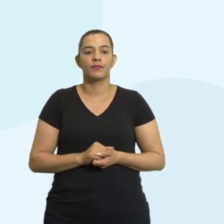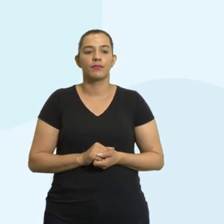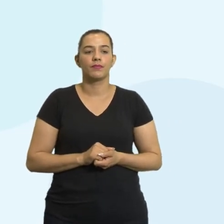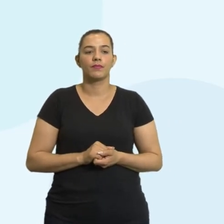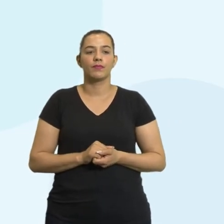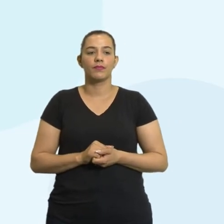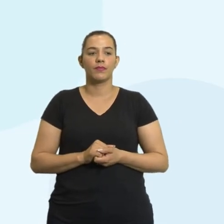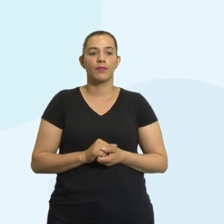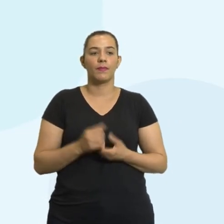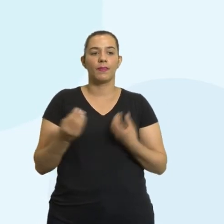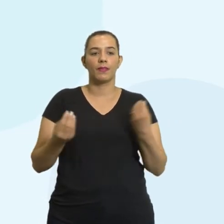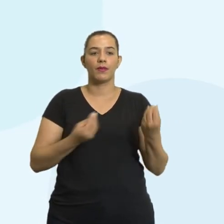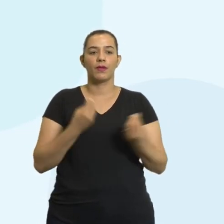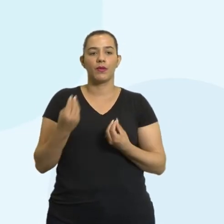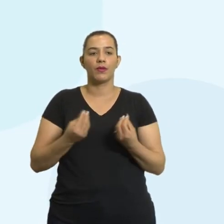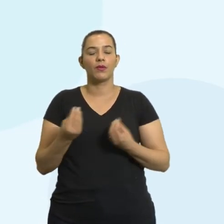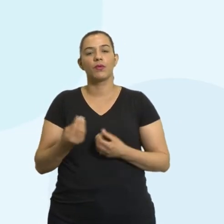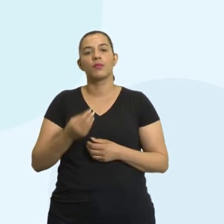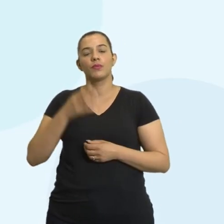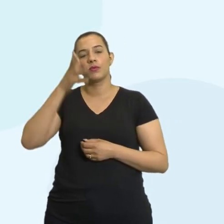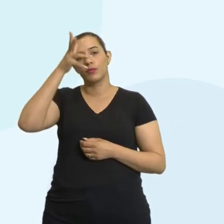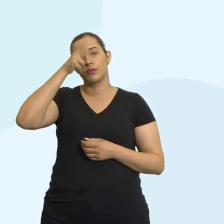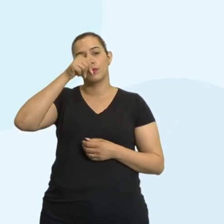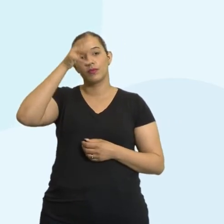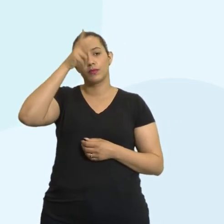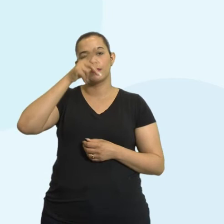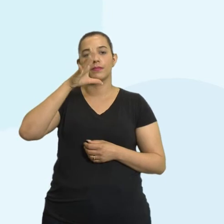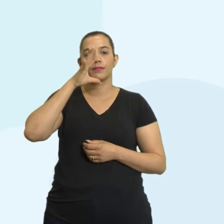geralmente o galo e a raposa